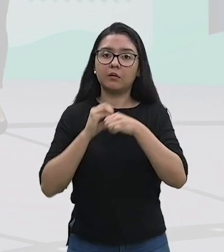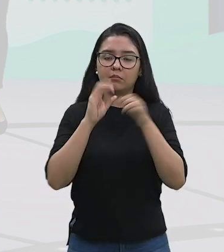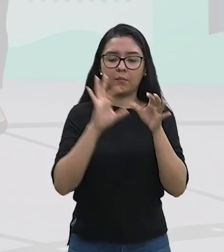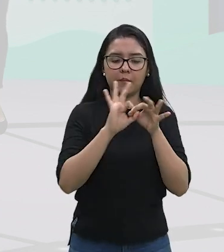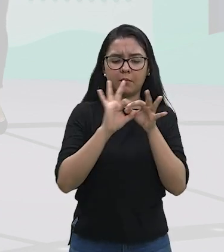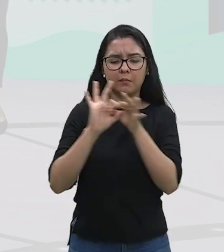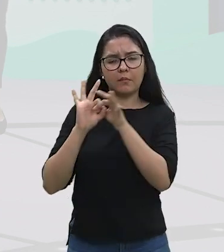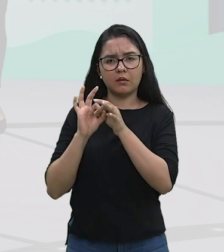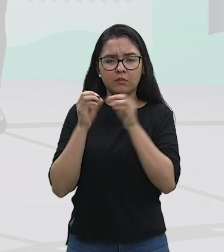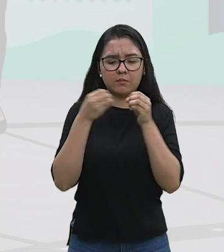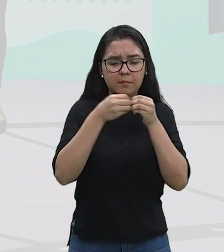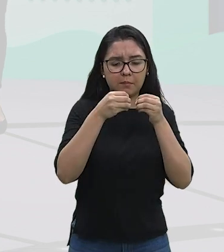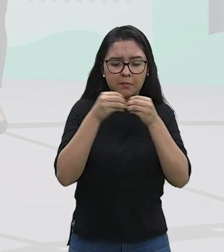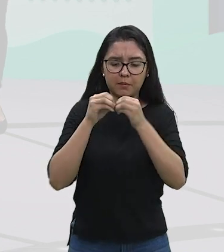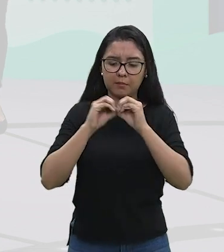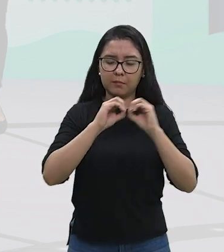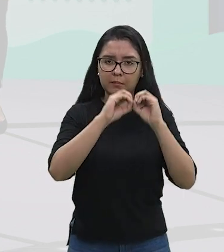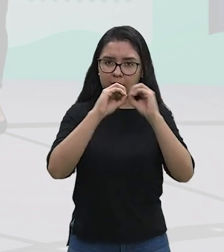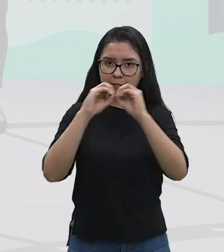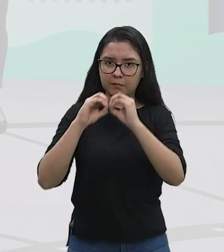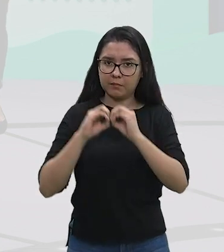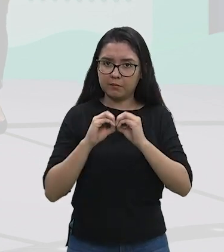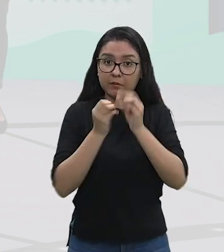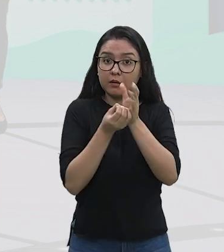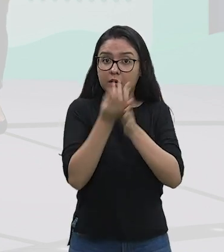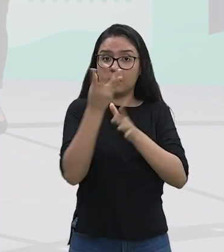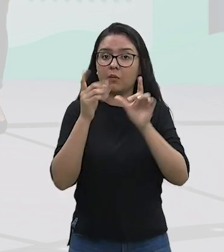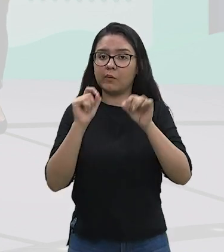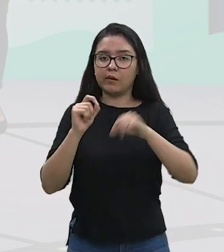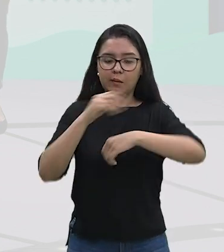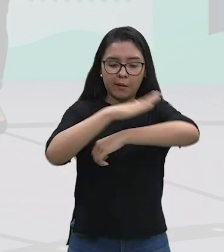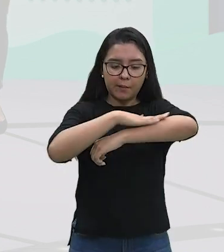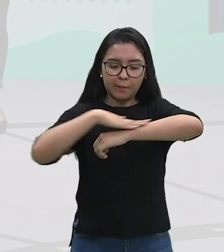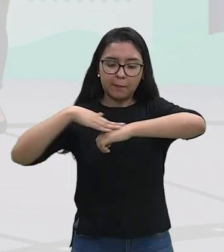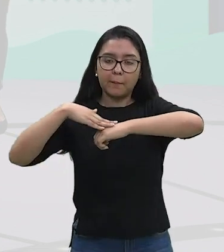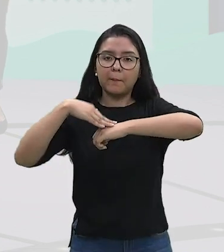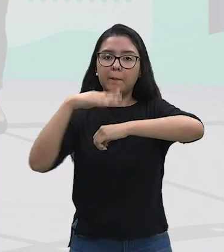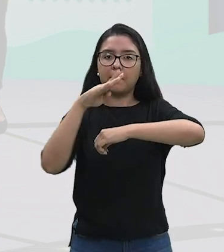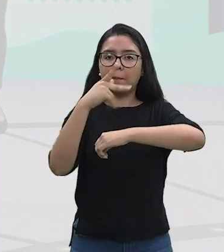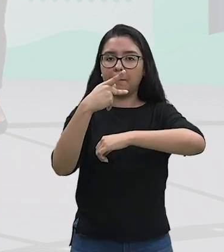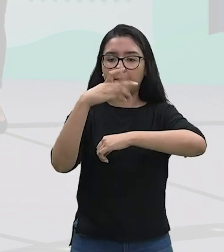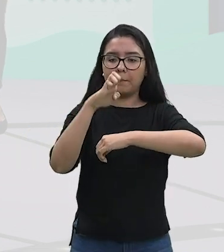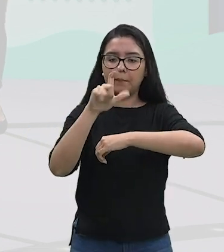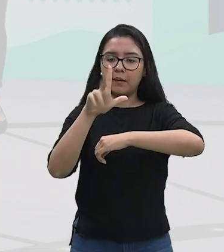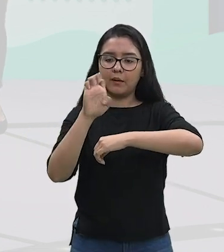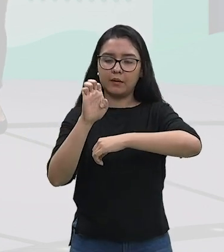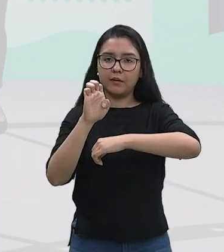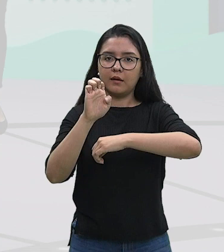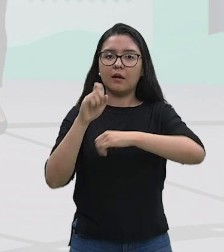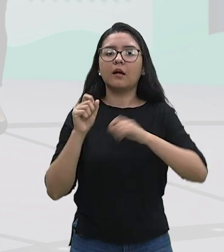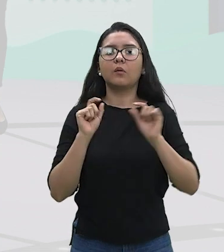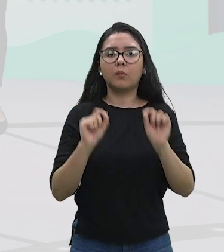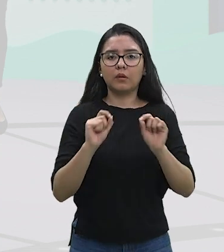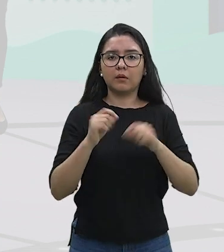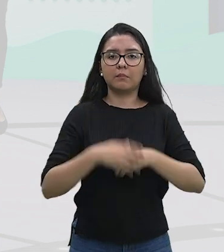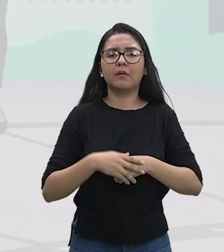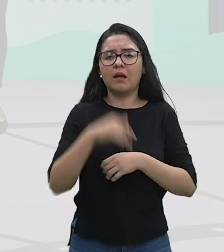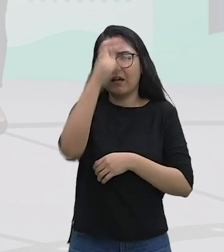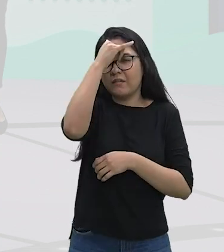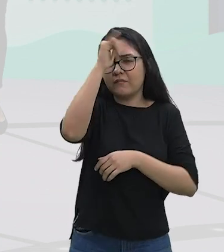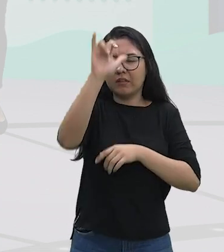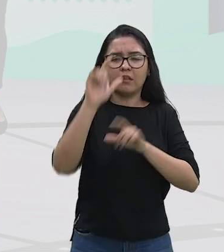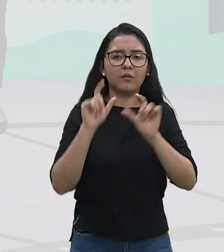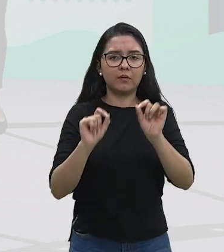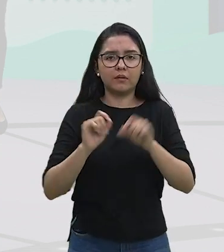ficam bem juntinhas para formar, por exemplo, a nossa pele. Isso impede que haja ali uma invasão,